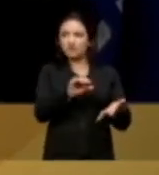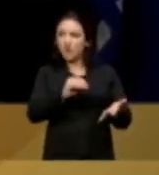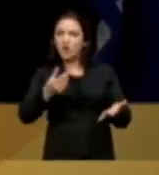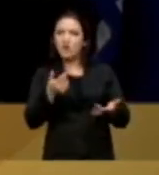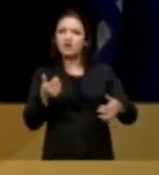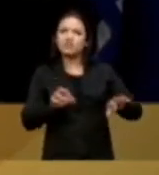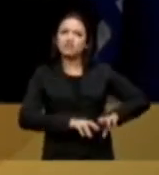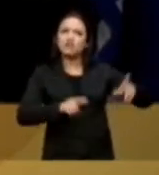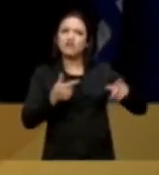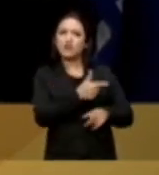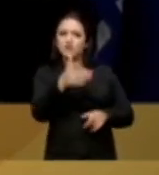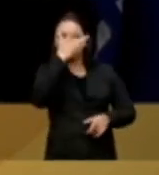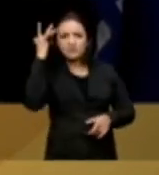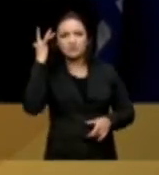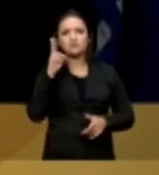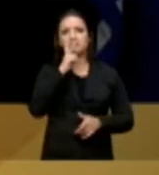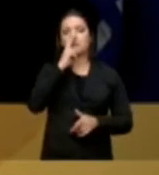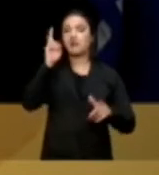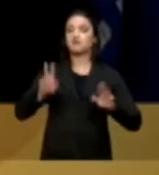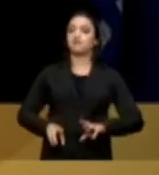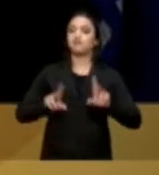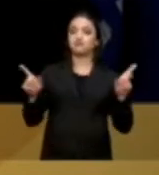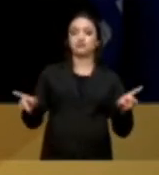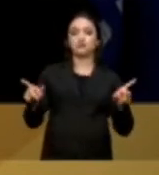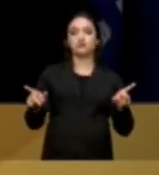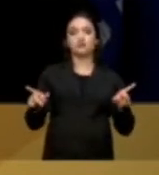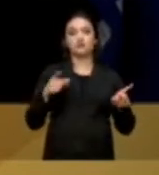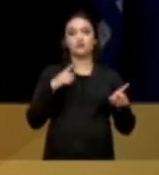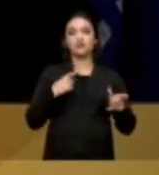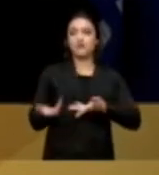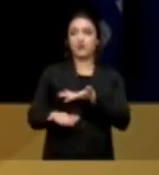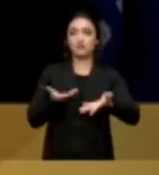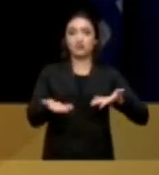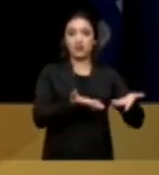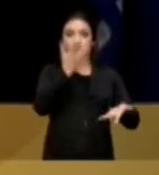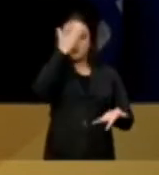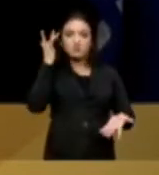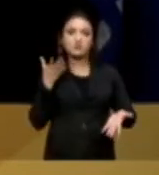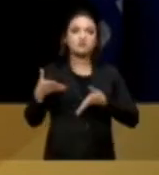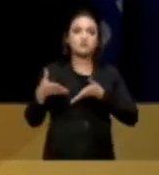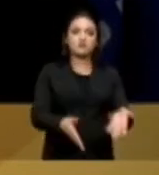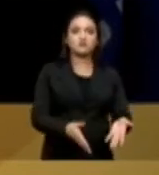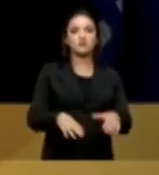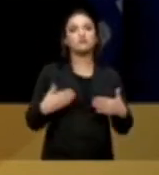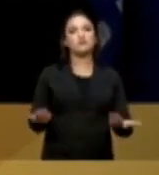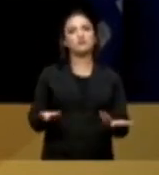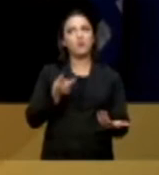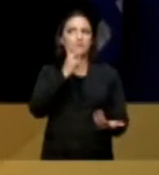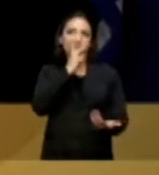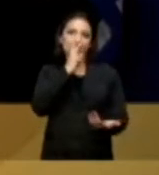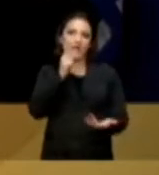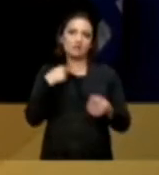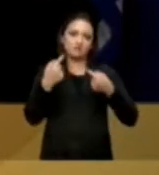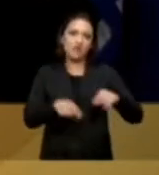em princípio, distinções entre os participantes do certame e pode, em tese, configurar violação à isonomia. Em